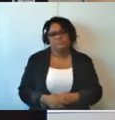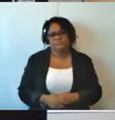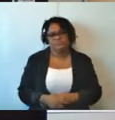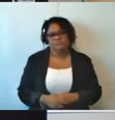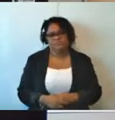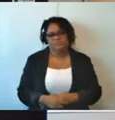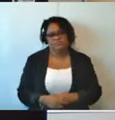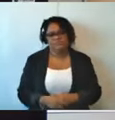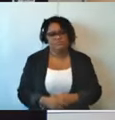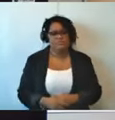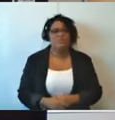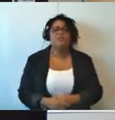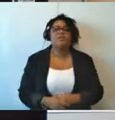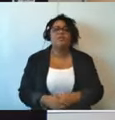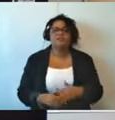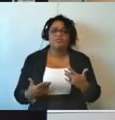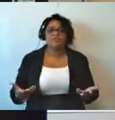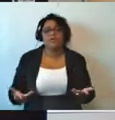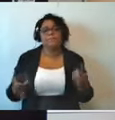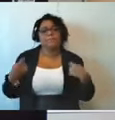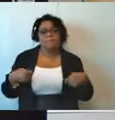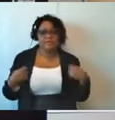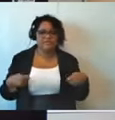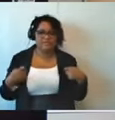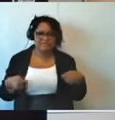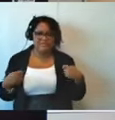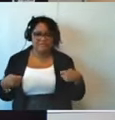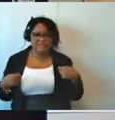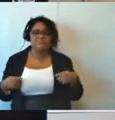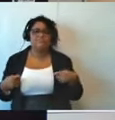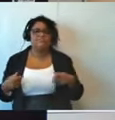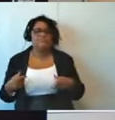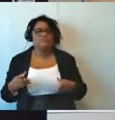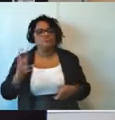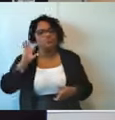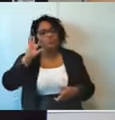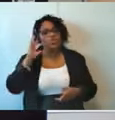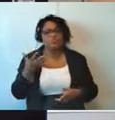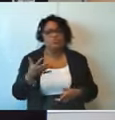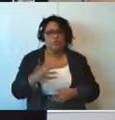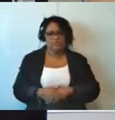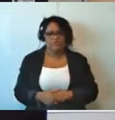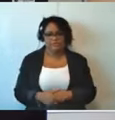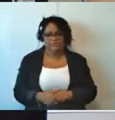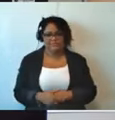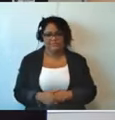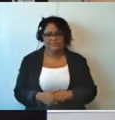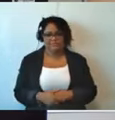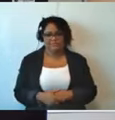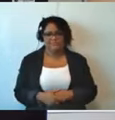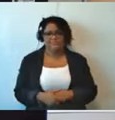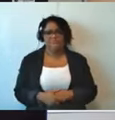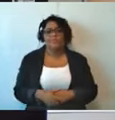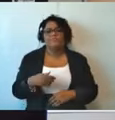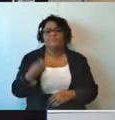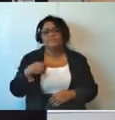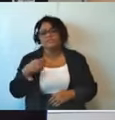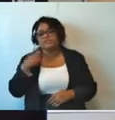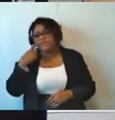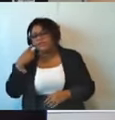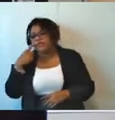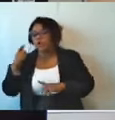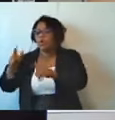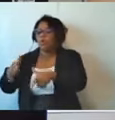meio termo? A gente precisa, na verdade, Pois é, mas tem que resolver as pontes que estão estrangulando o trânsito. Tem um monte de problema para